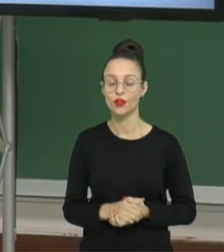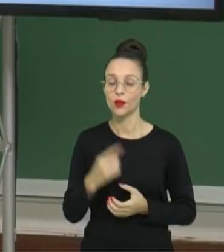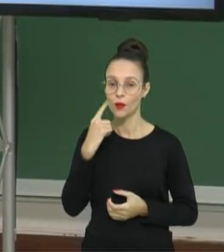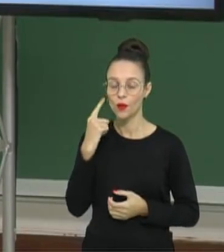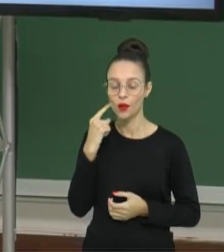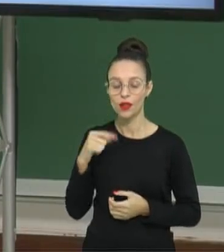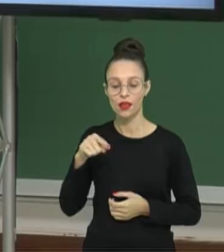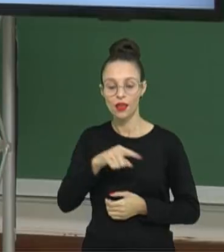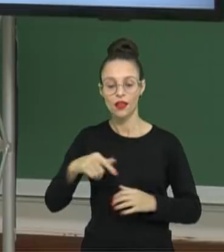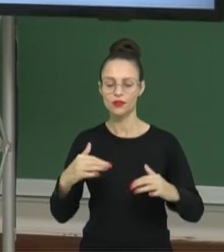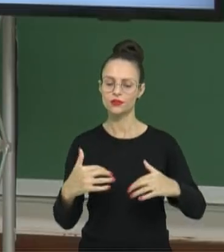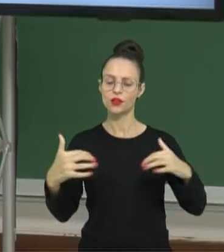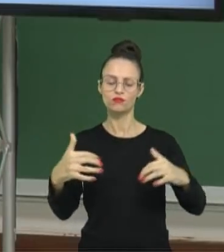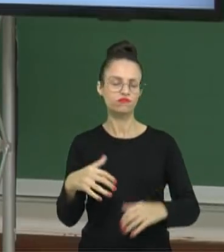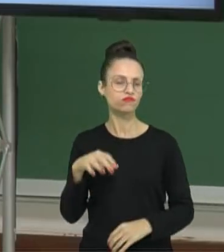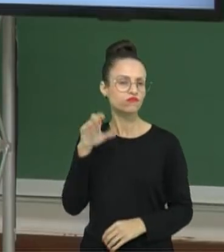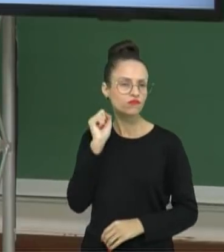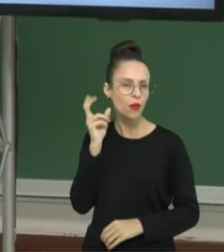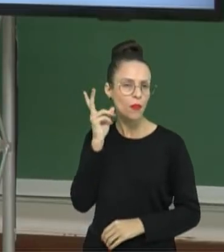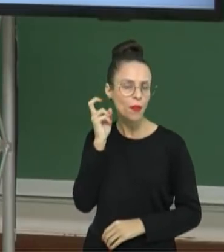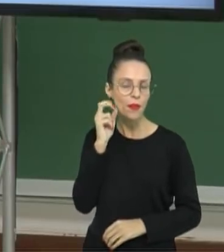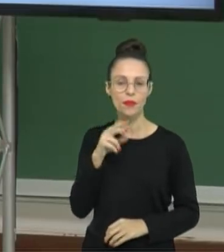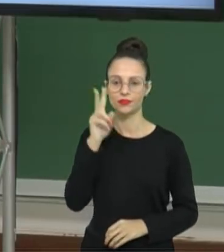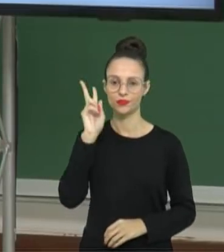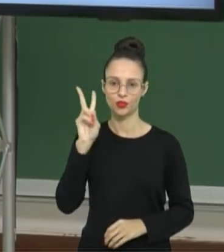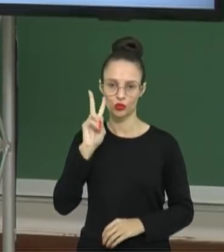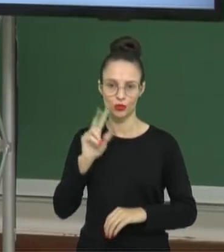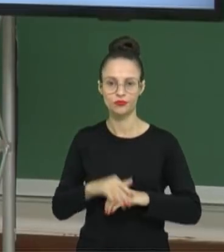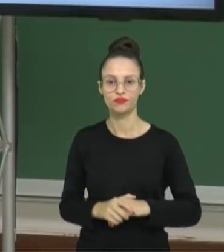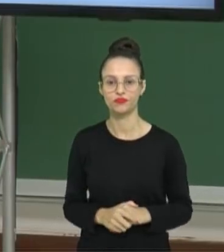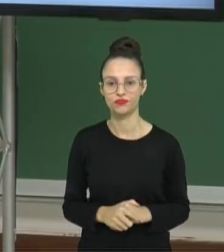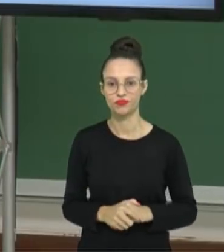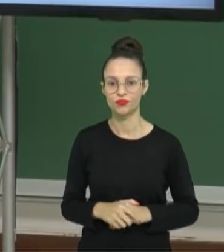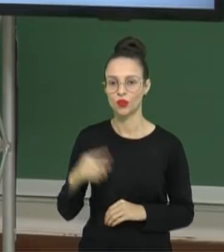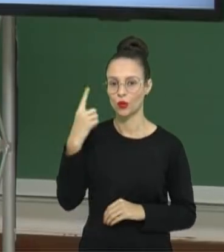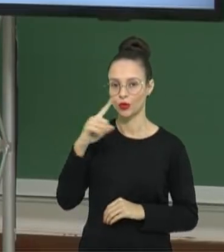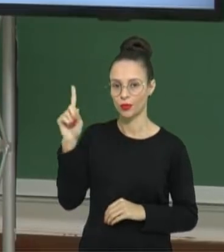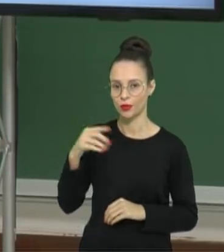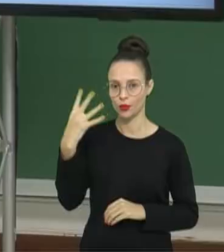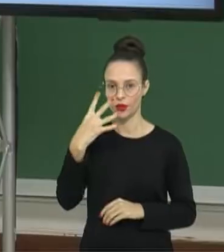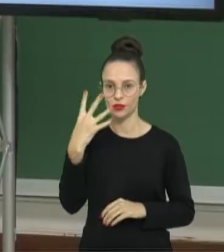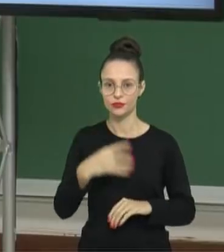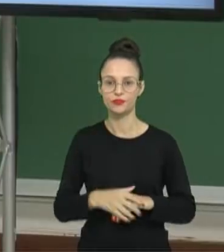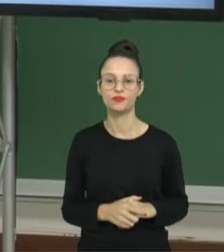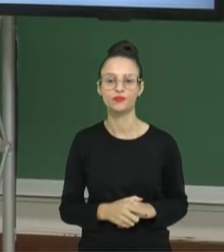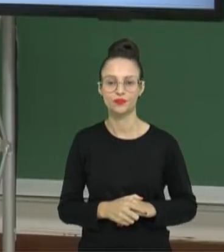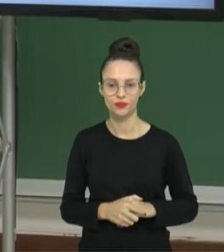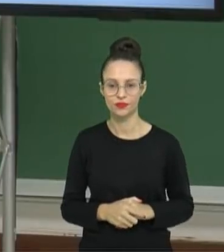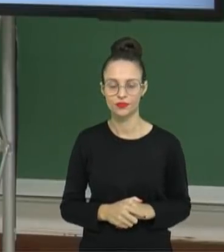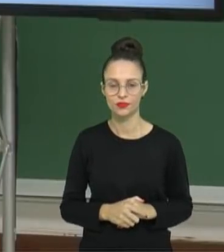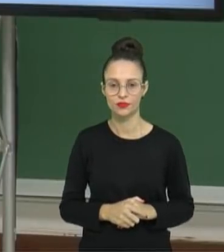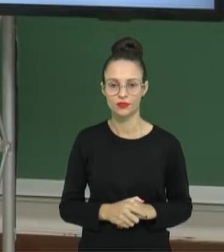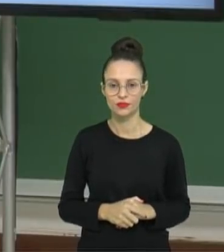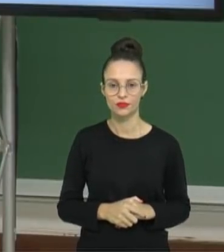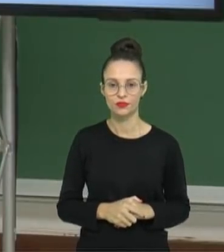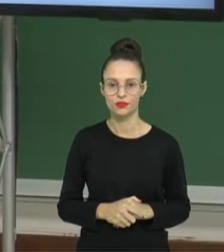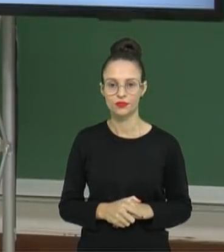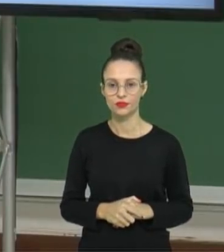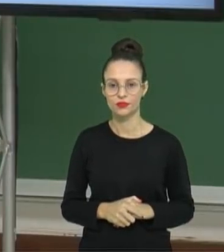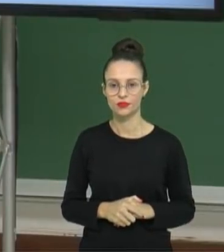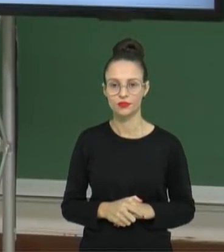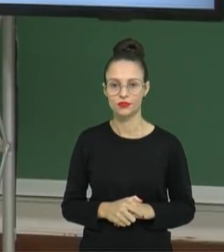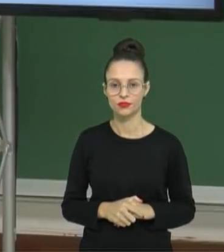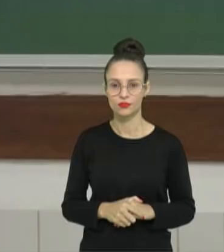estão ouvindo uma historinha. E a última, então, a número 4, ficou He is talking on the